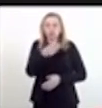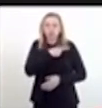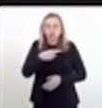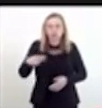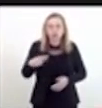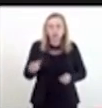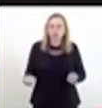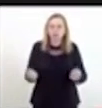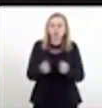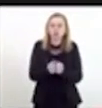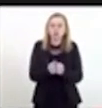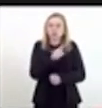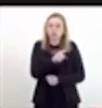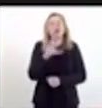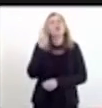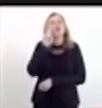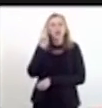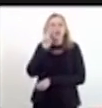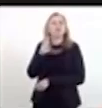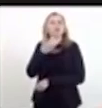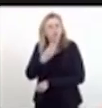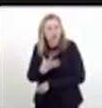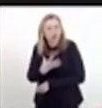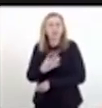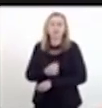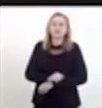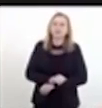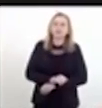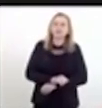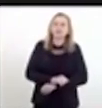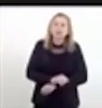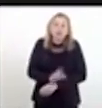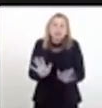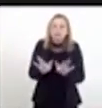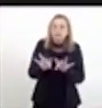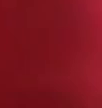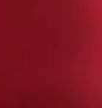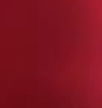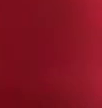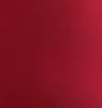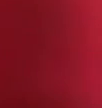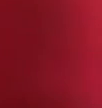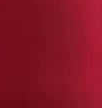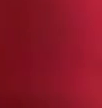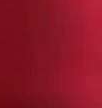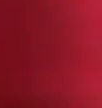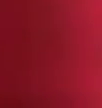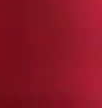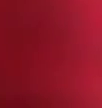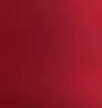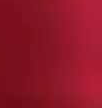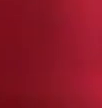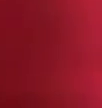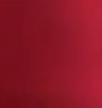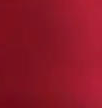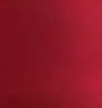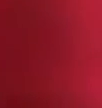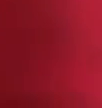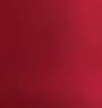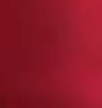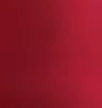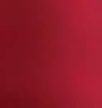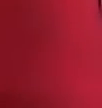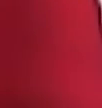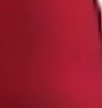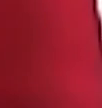matrizes africanas e que casos de perseguição religiosa, como ele prefere chamar, estão acentuados no estado do Rio